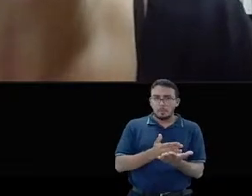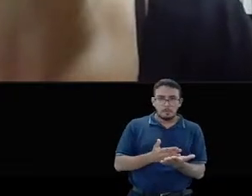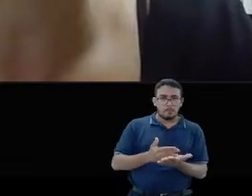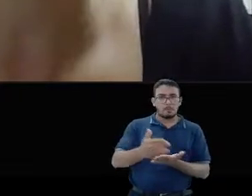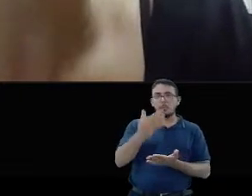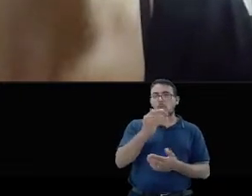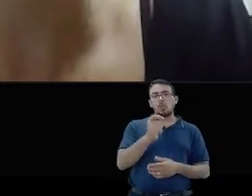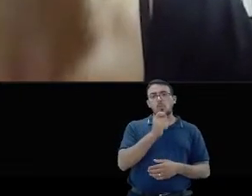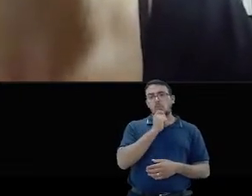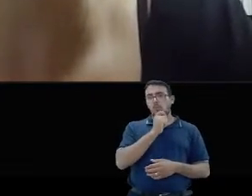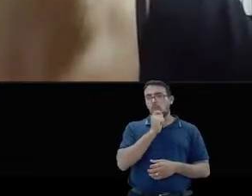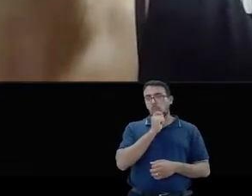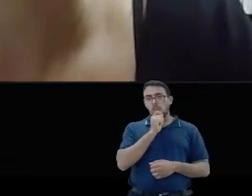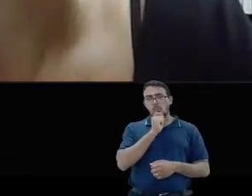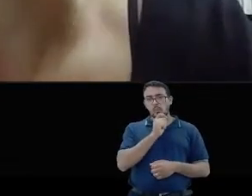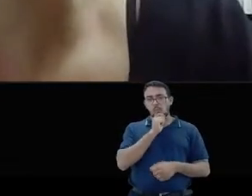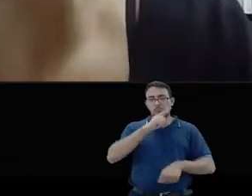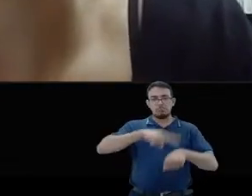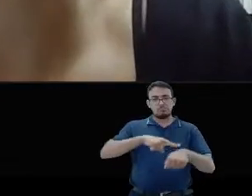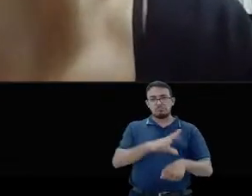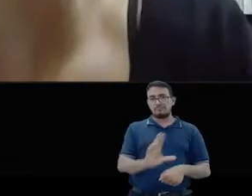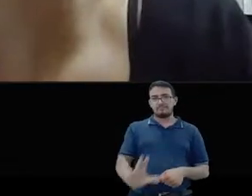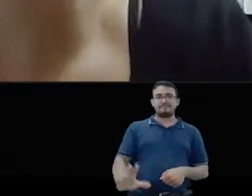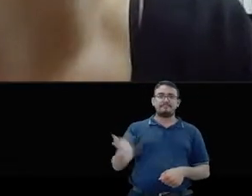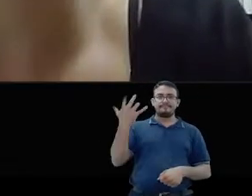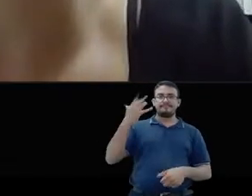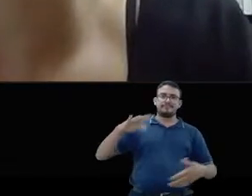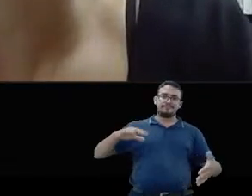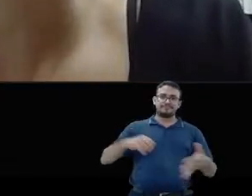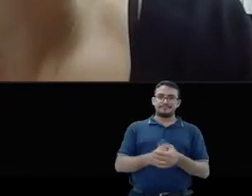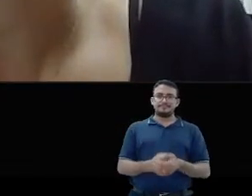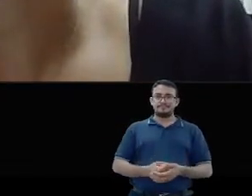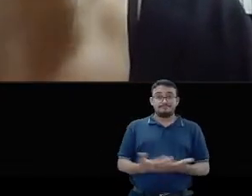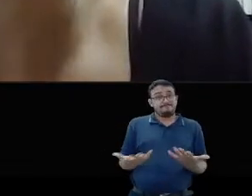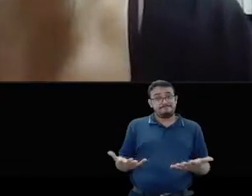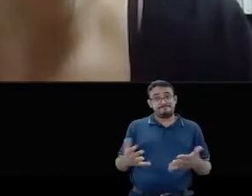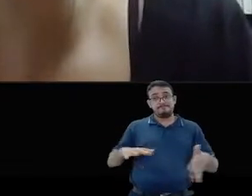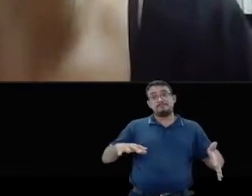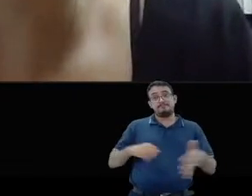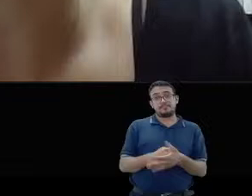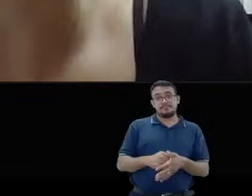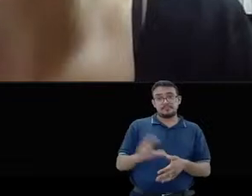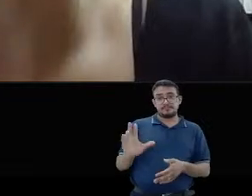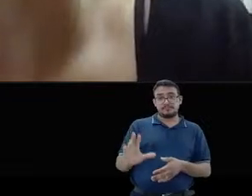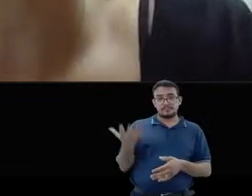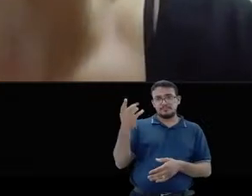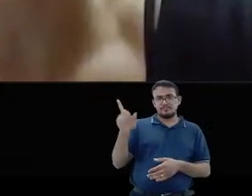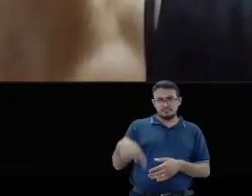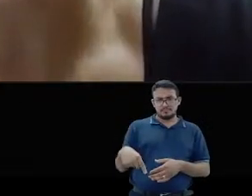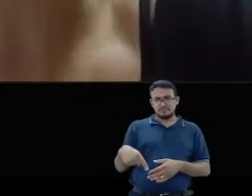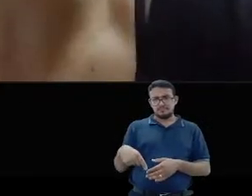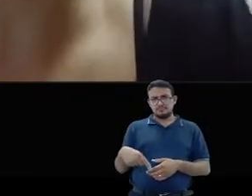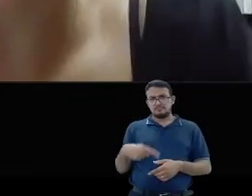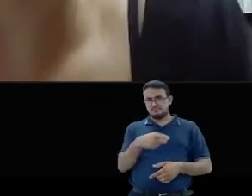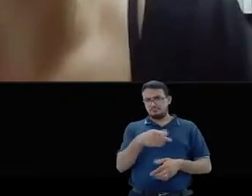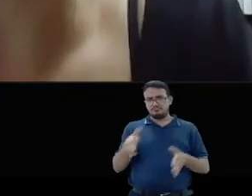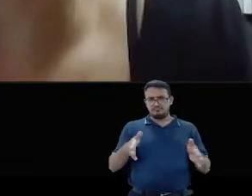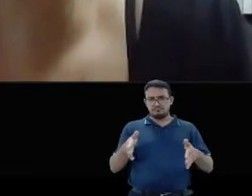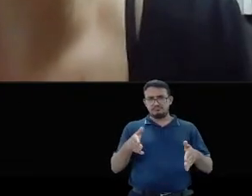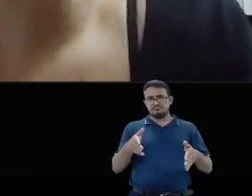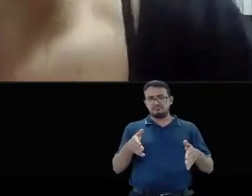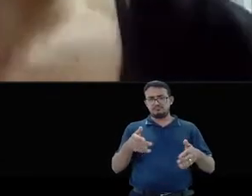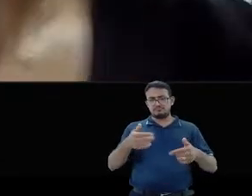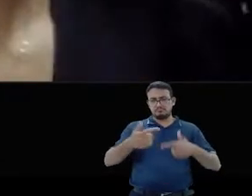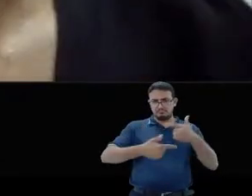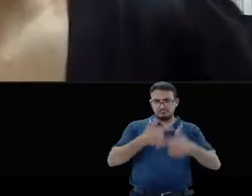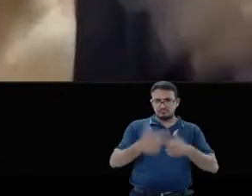ocorreu o acidente. Portanto, excelências, o acidente não ocorreu nem durante a prestação de serviços, porque nem tinha se